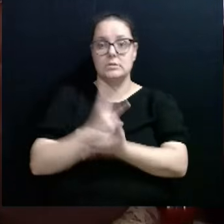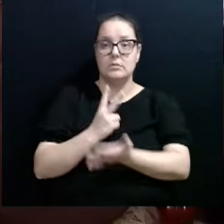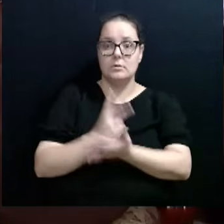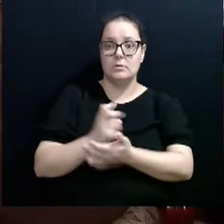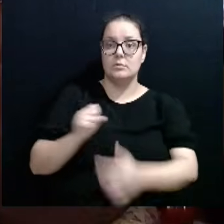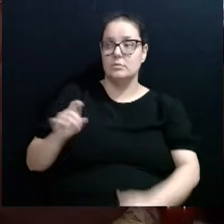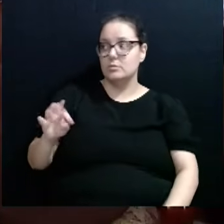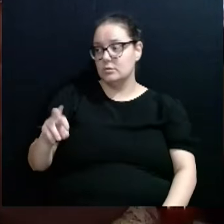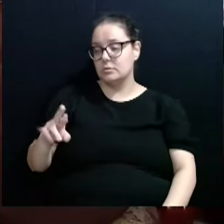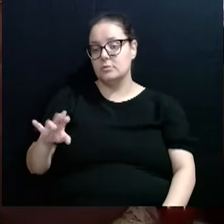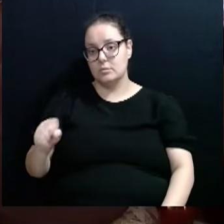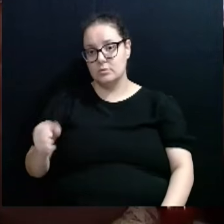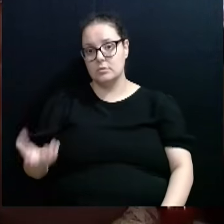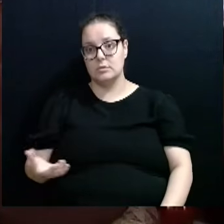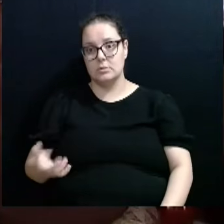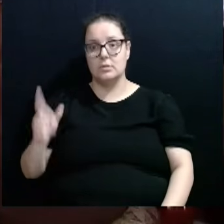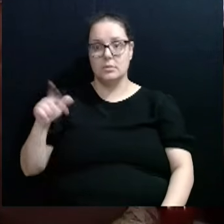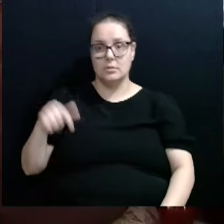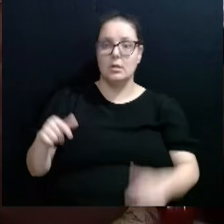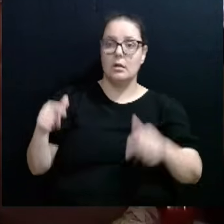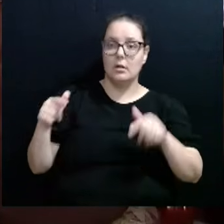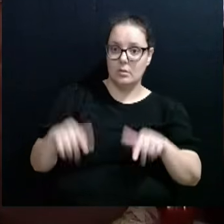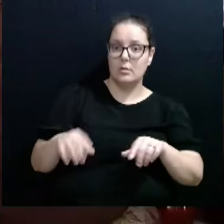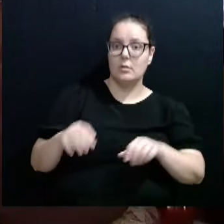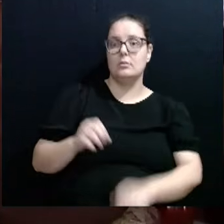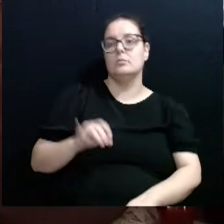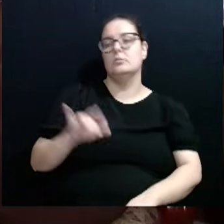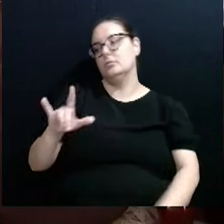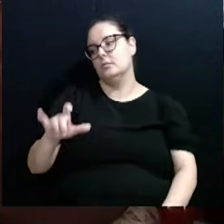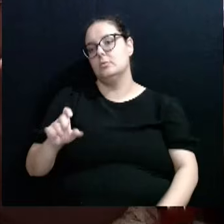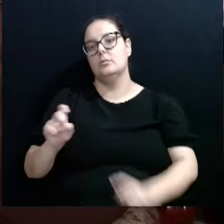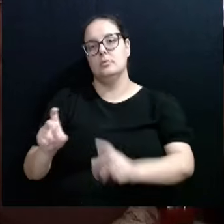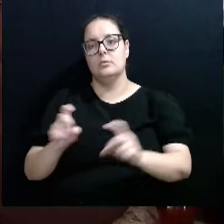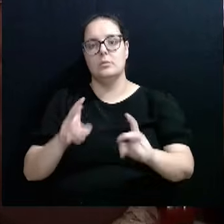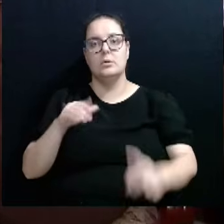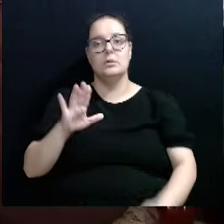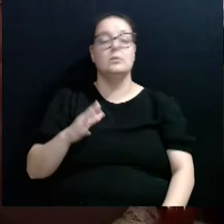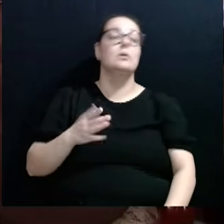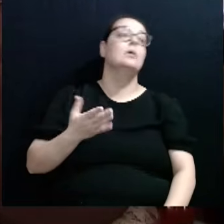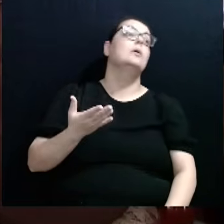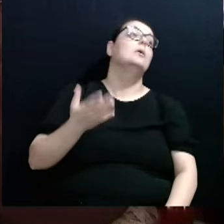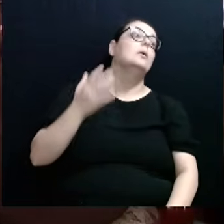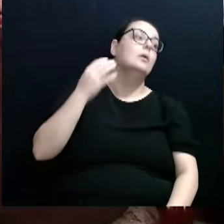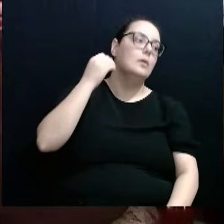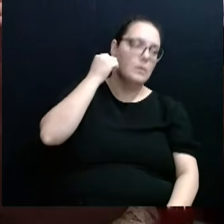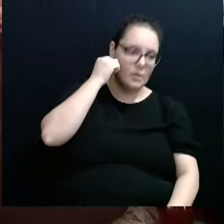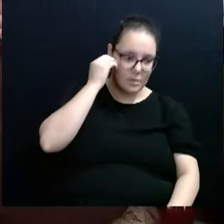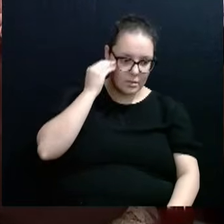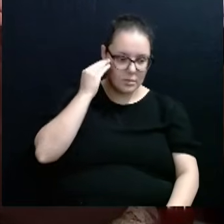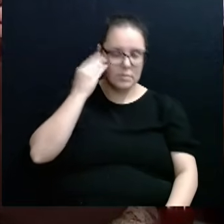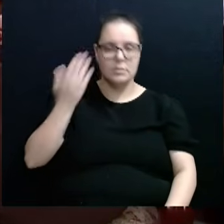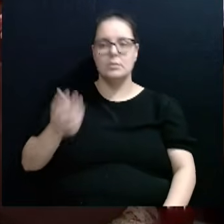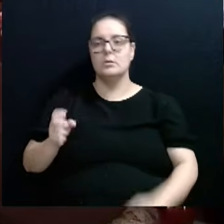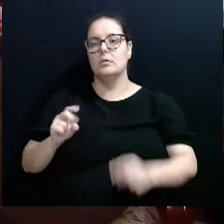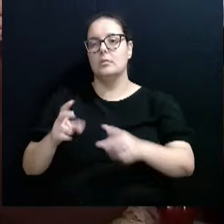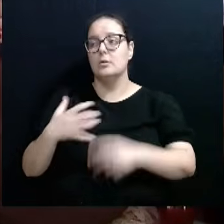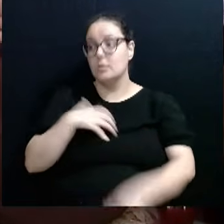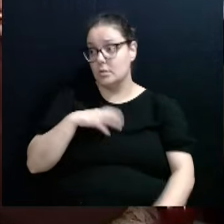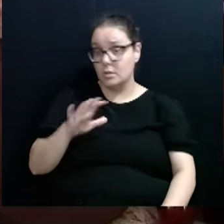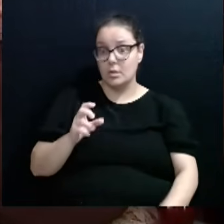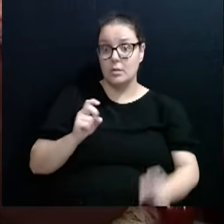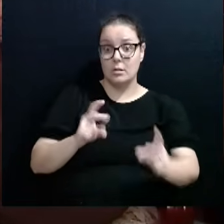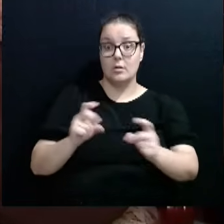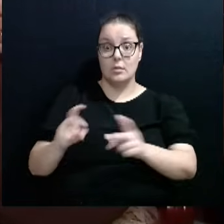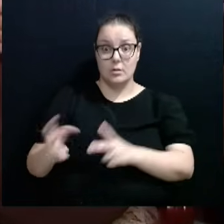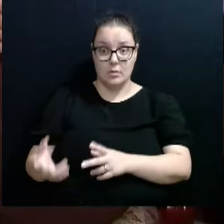é o lugar do Instagram que mais vende. Então eu sempre vendi muito assim. E aí ao meio-dia, como na